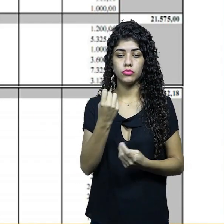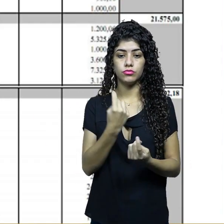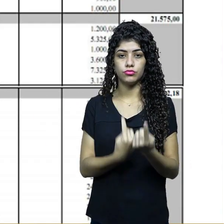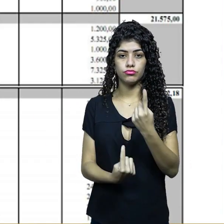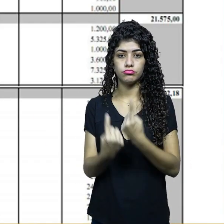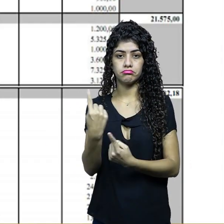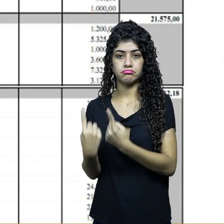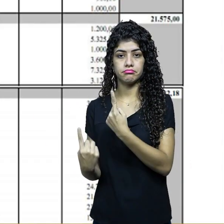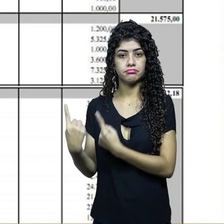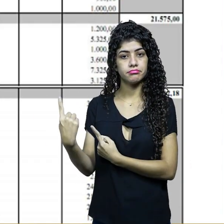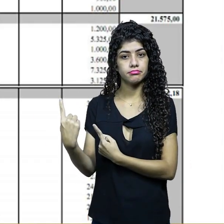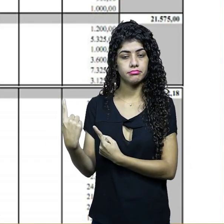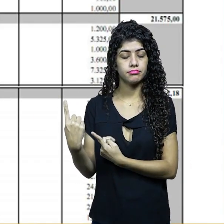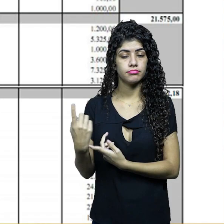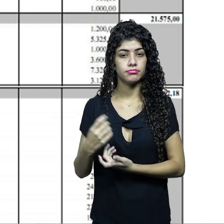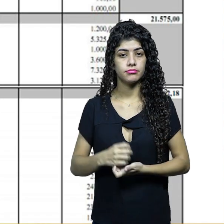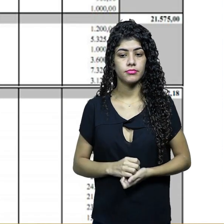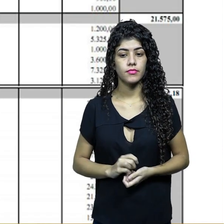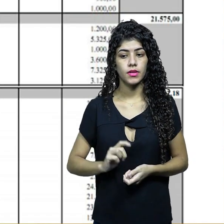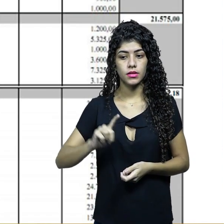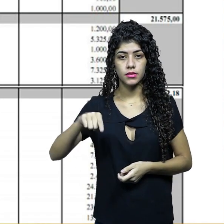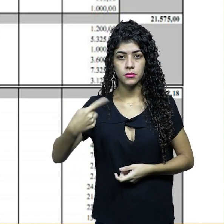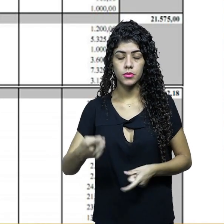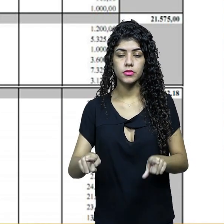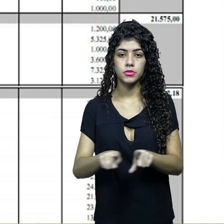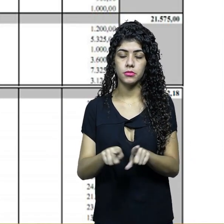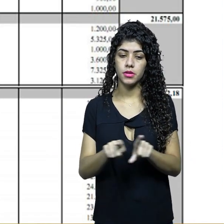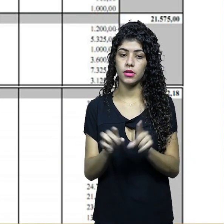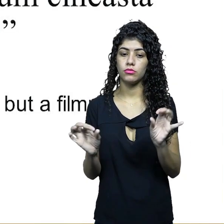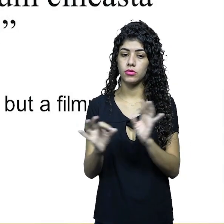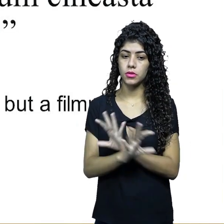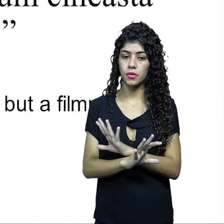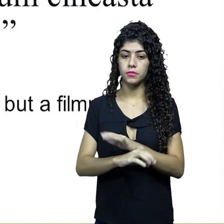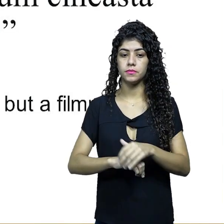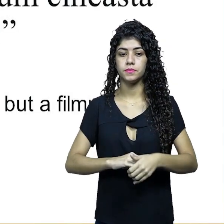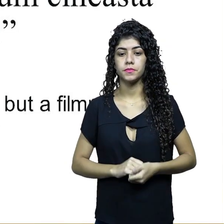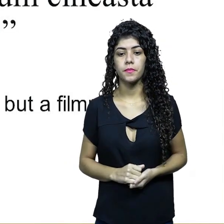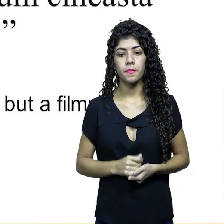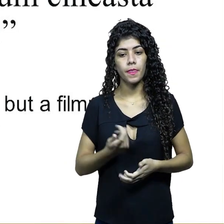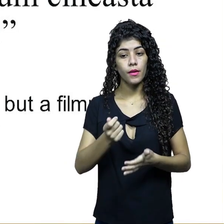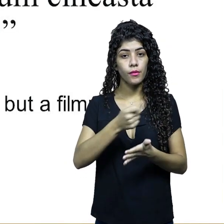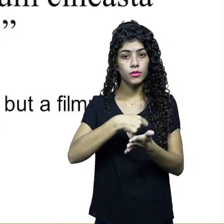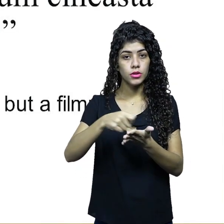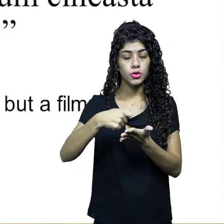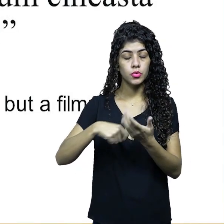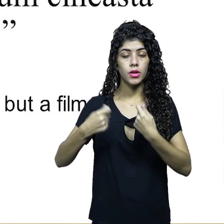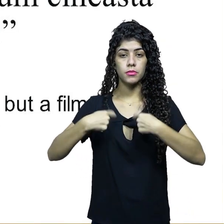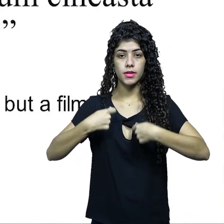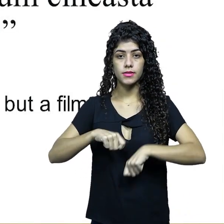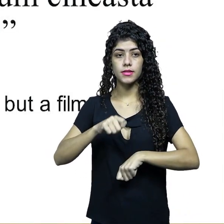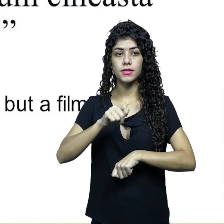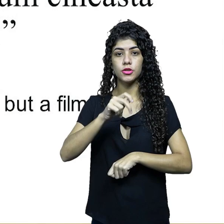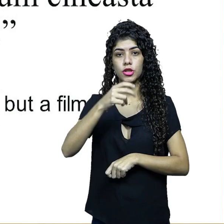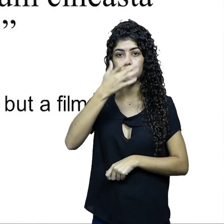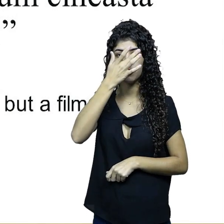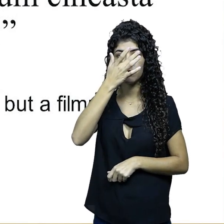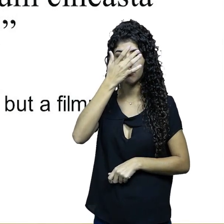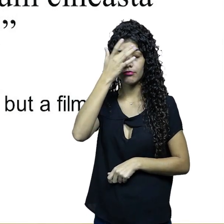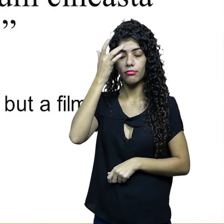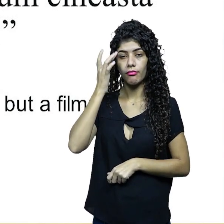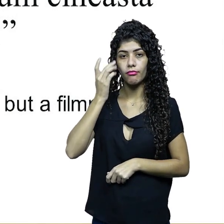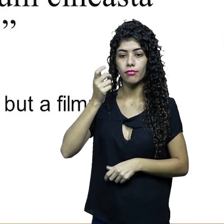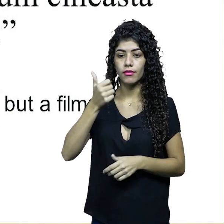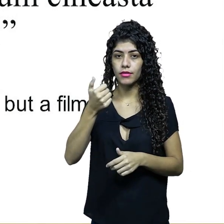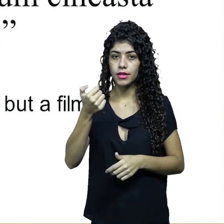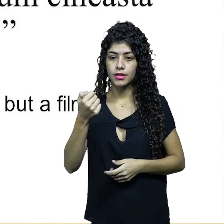unitários e os subtotais, né? O escritor precisa de uma caneta, um pintor precisa de um pincel,